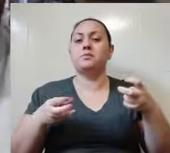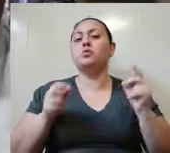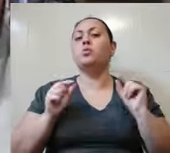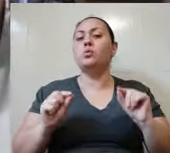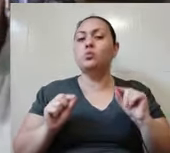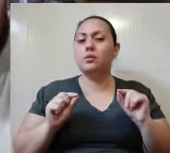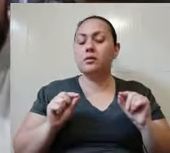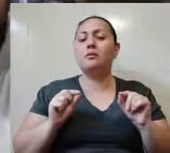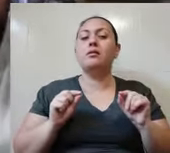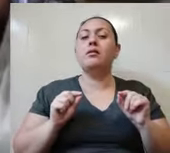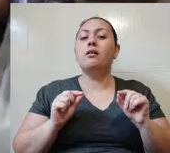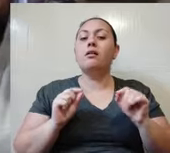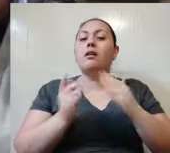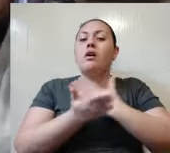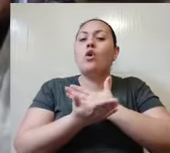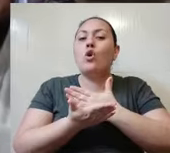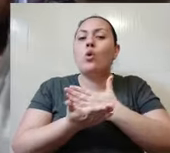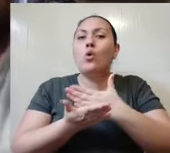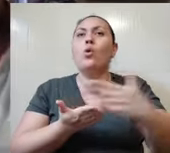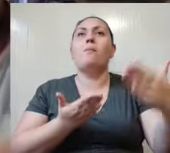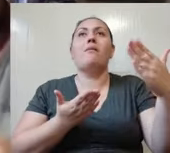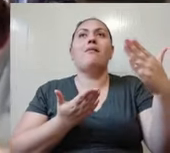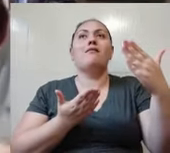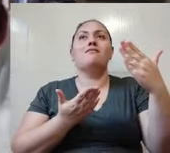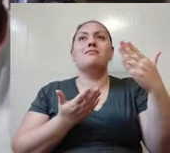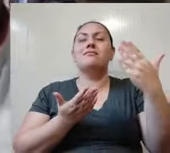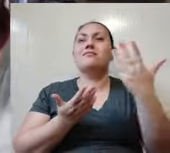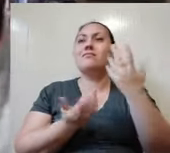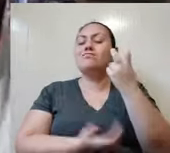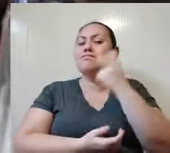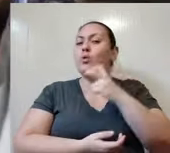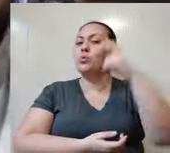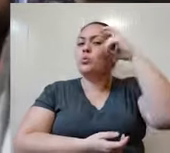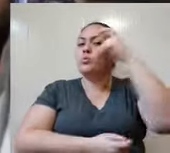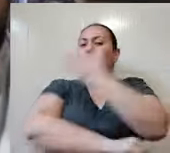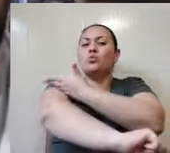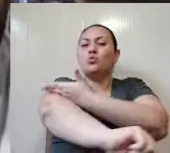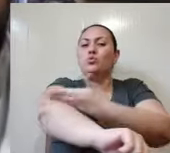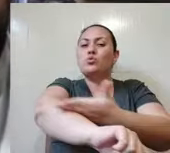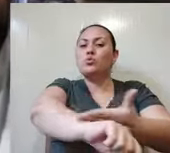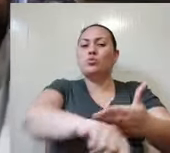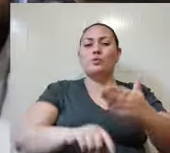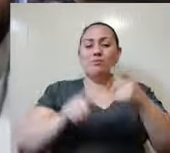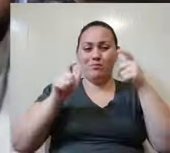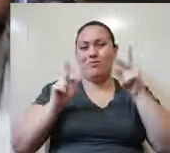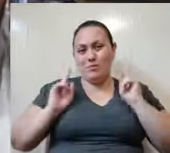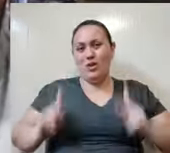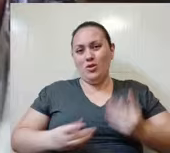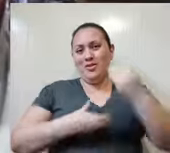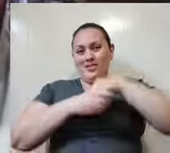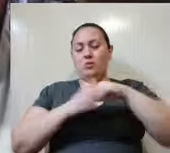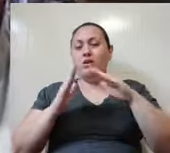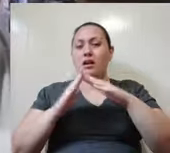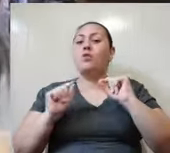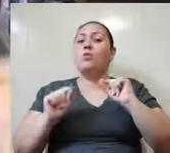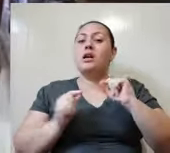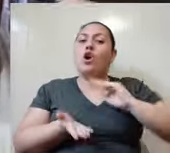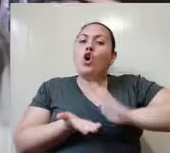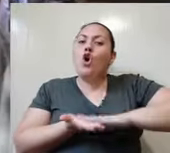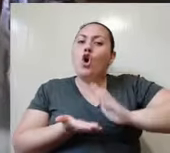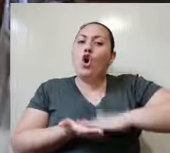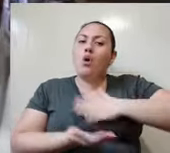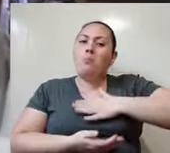não, está se desenvolvendo uma enorme cultura durante esse isolamento da autocobrança, aonde a gente